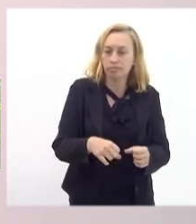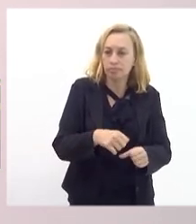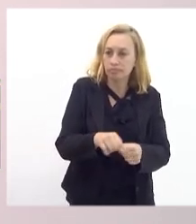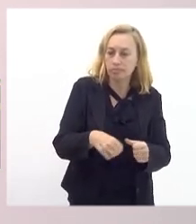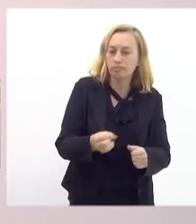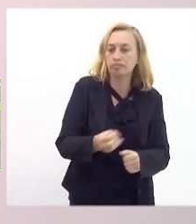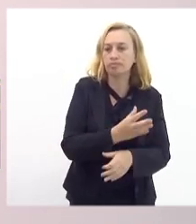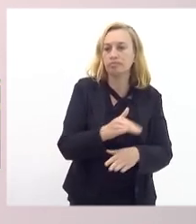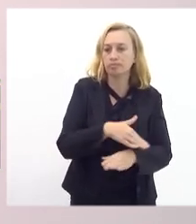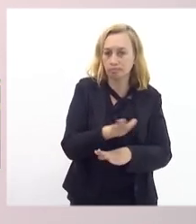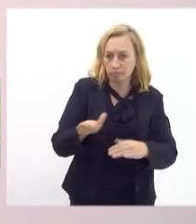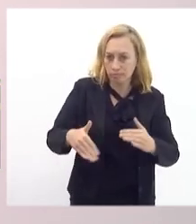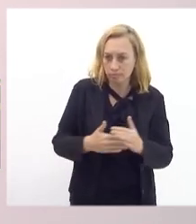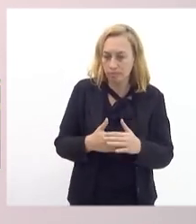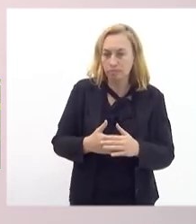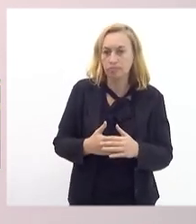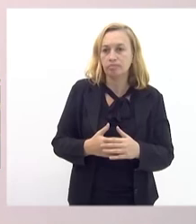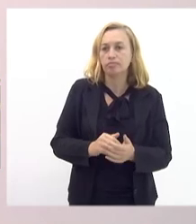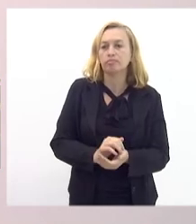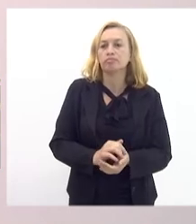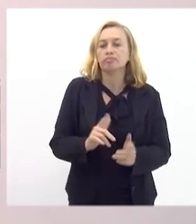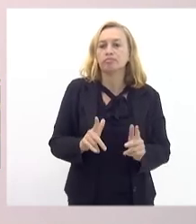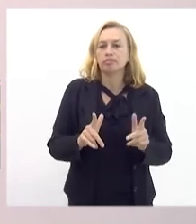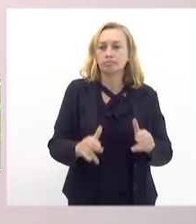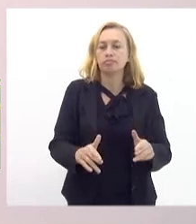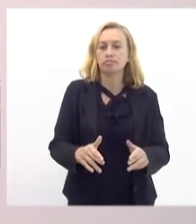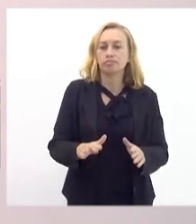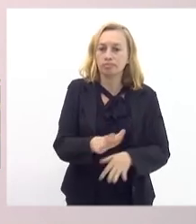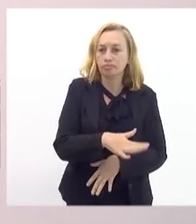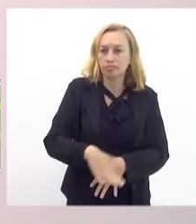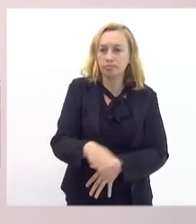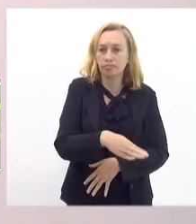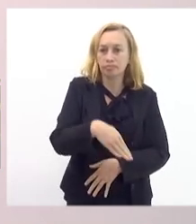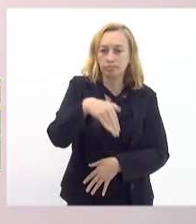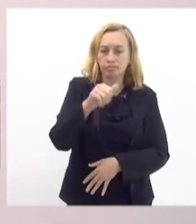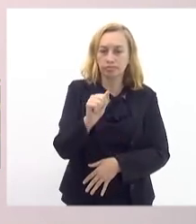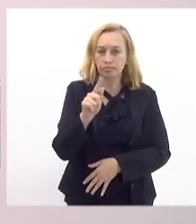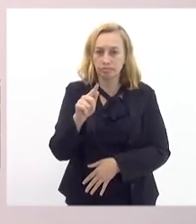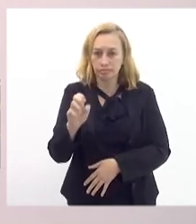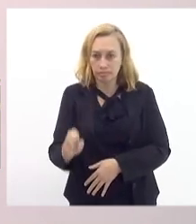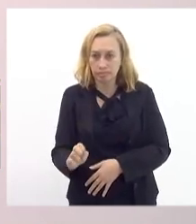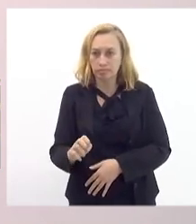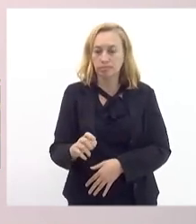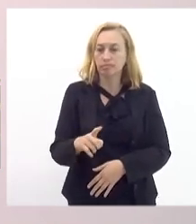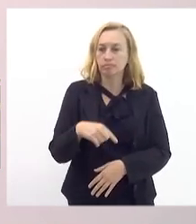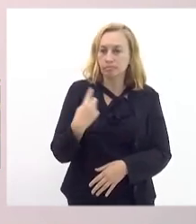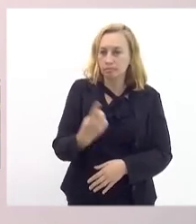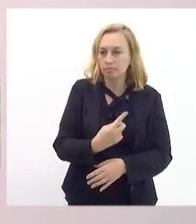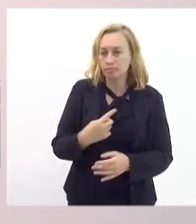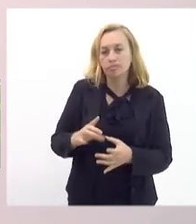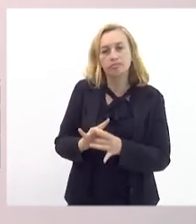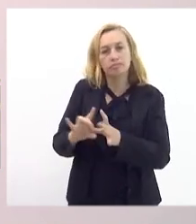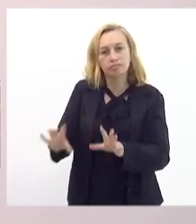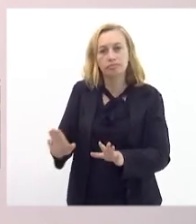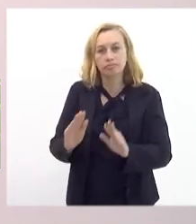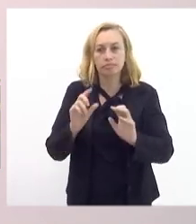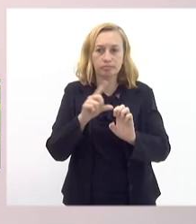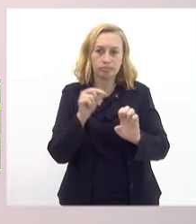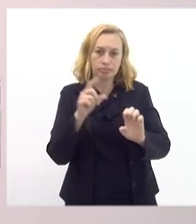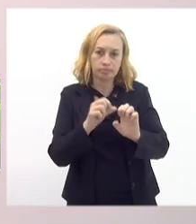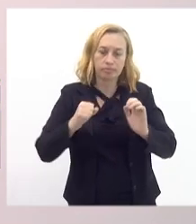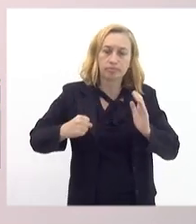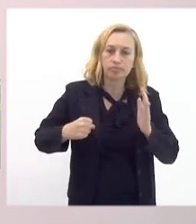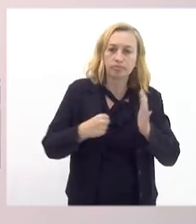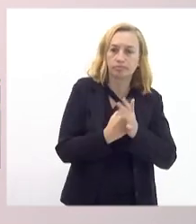igual daquela principalmente na área de Mangue então assim a gente quando a gente autorismo o empreendimento que tem algo que gera